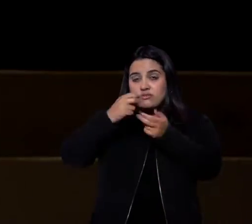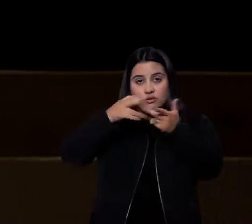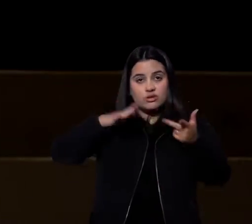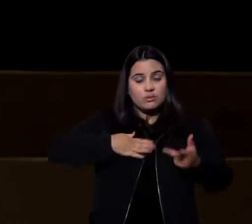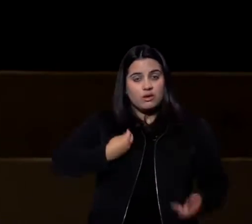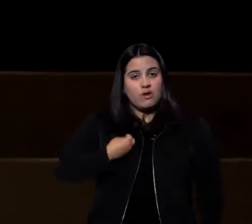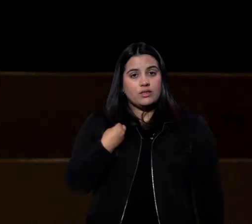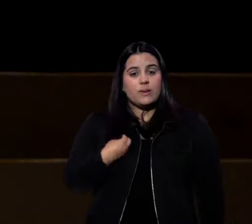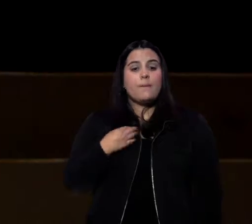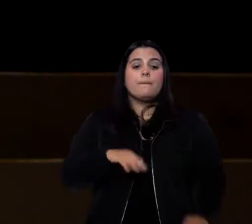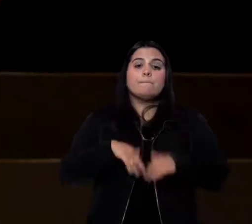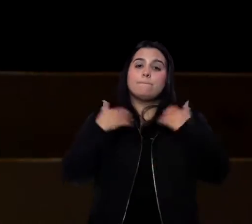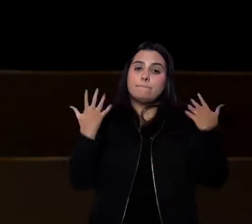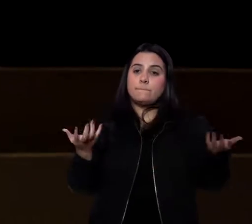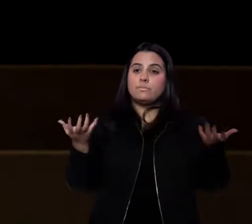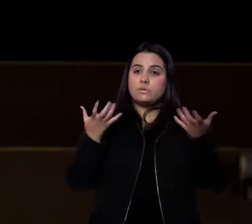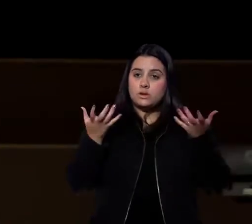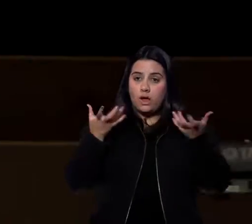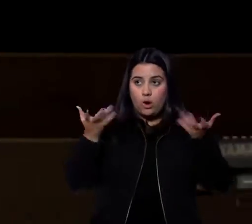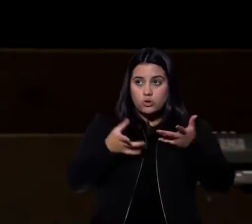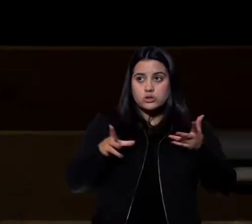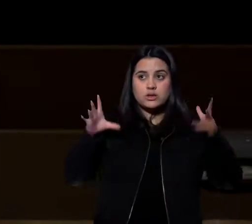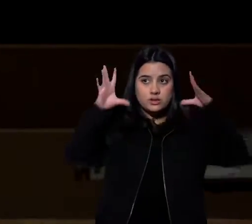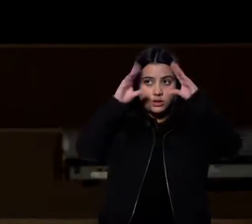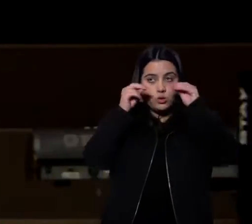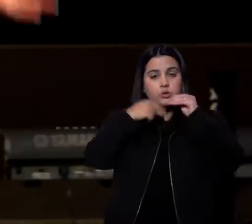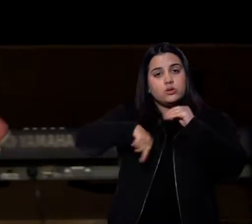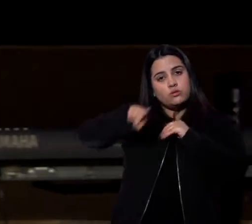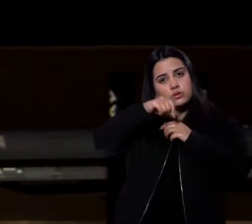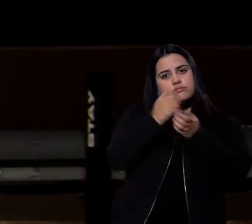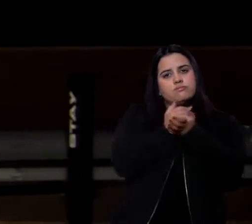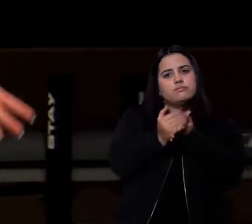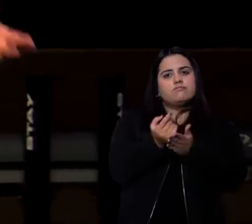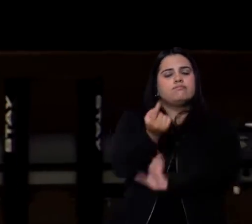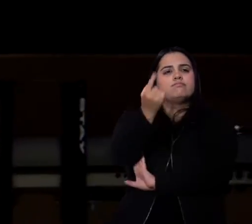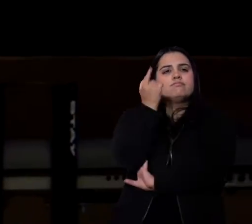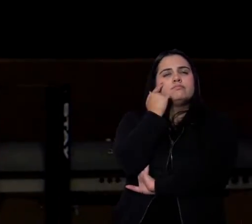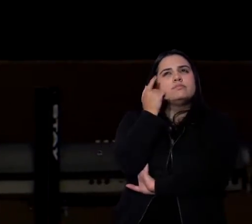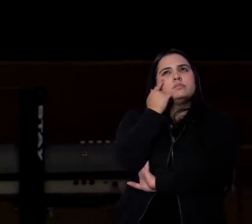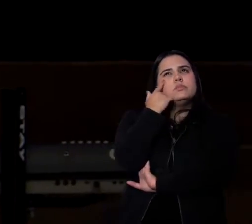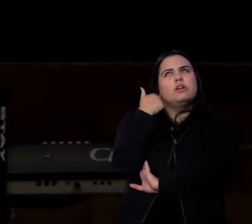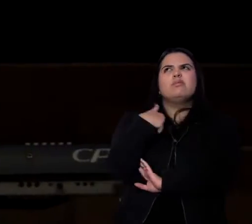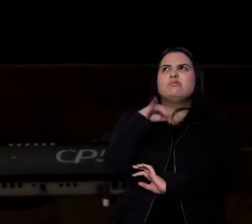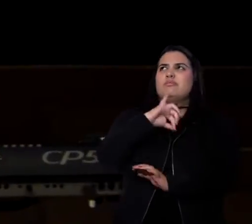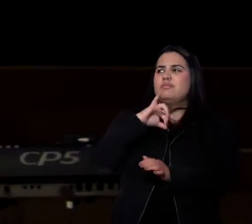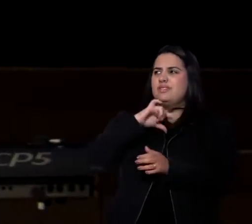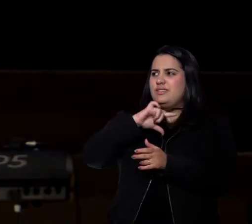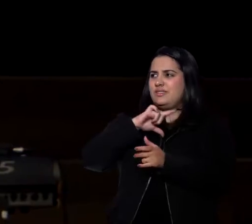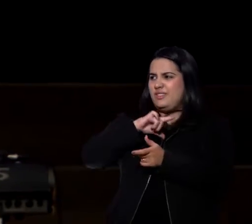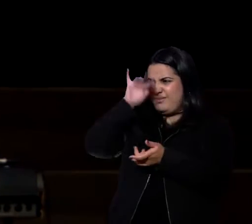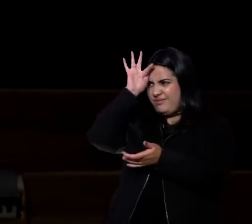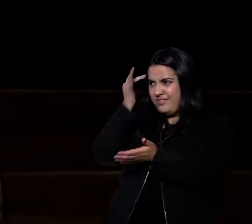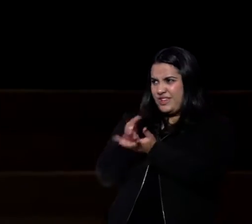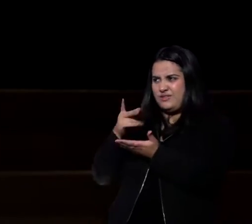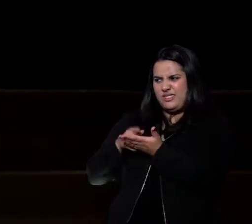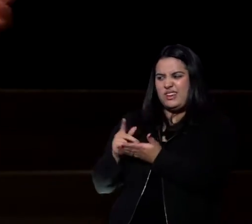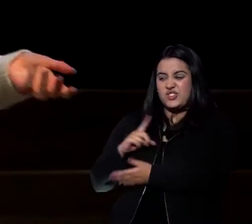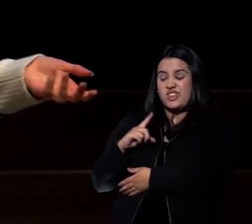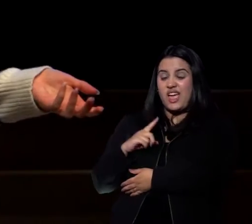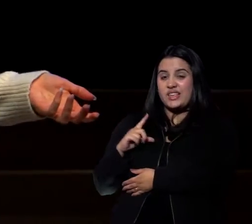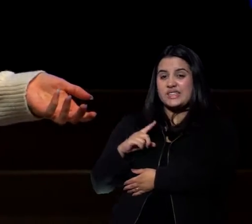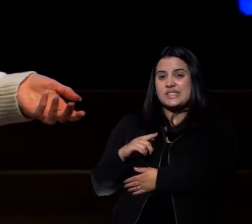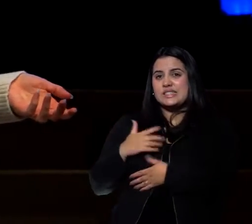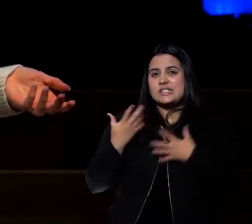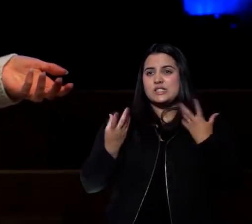Então, eu queria te convidar hoje, nessa noite, a você começar a pensar. Eu tenho tido fé mesmo? Ou onde eu